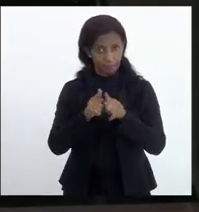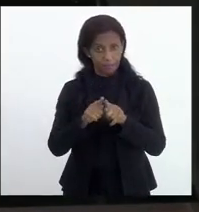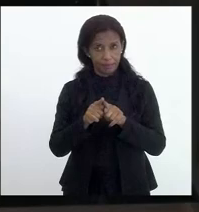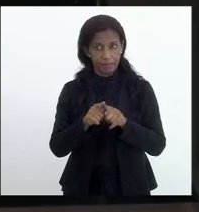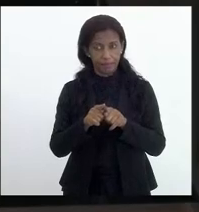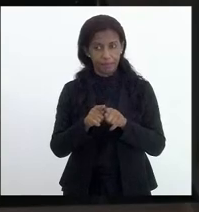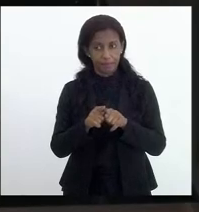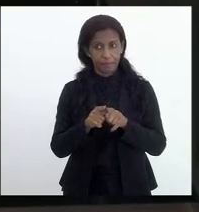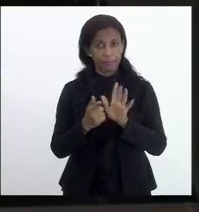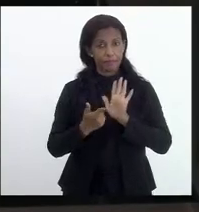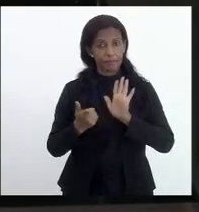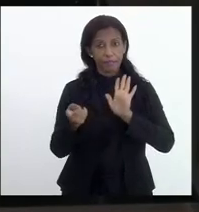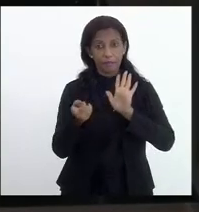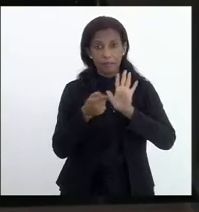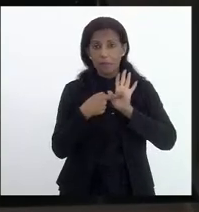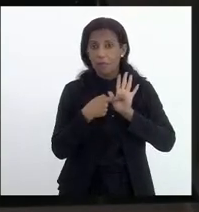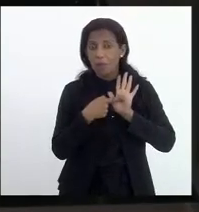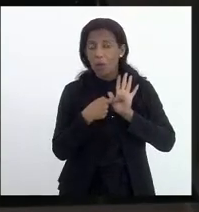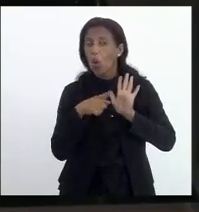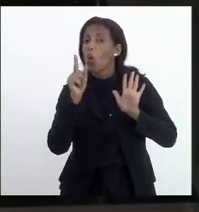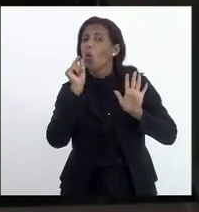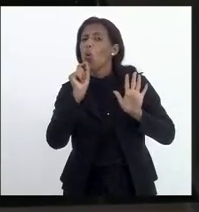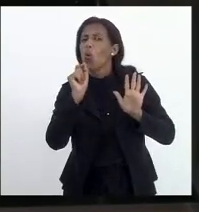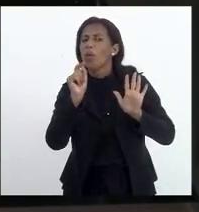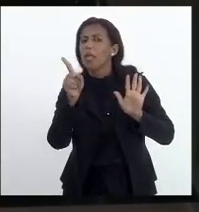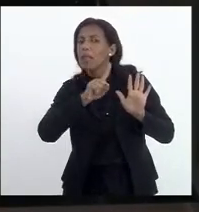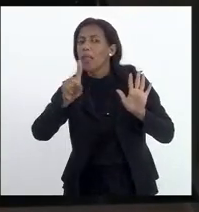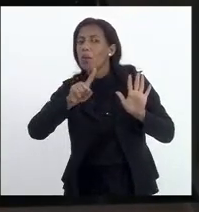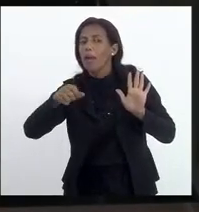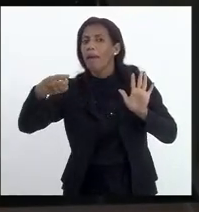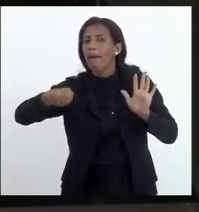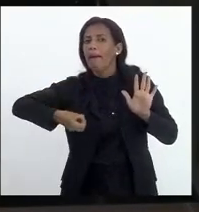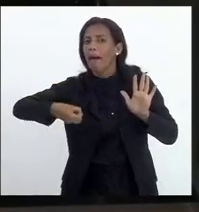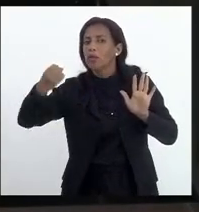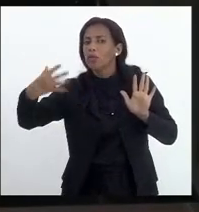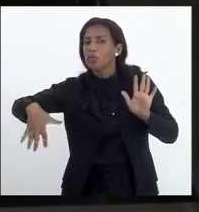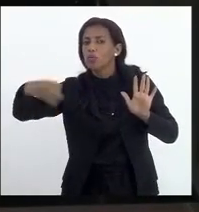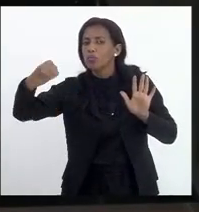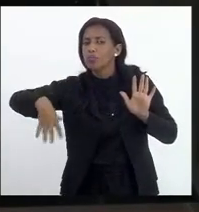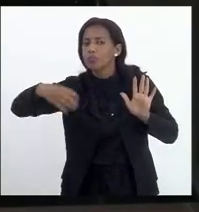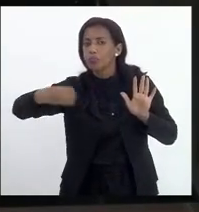explicitamos o que que não é gasto. Também foi explicitado.